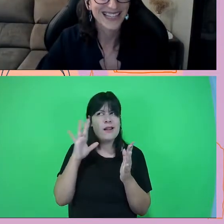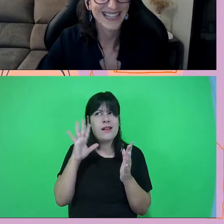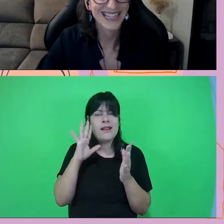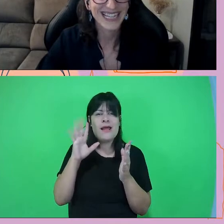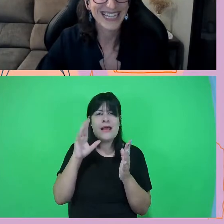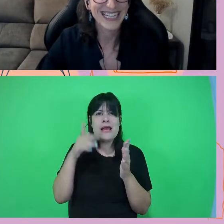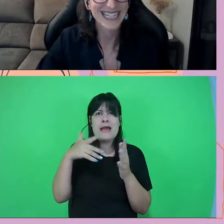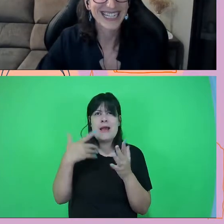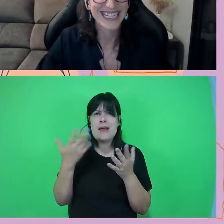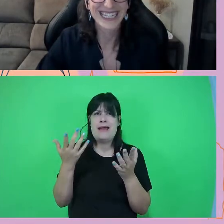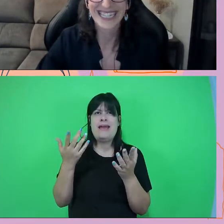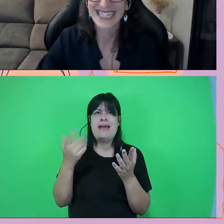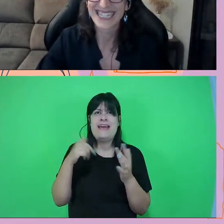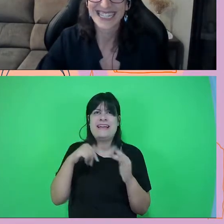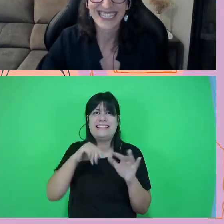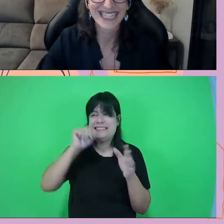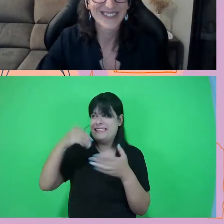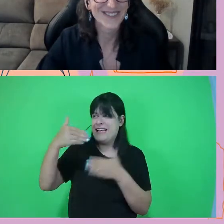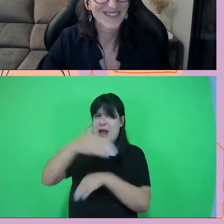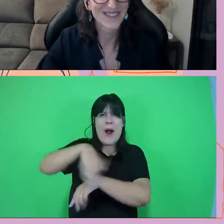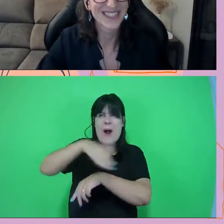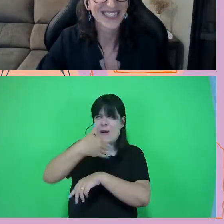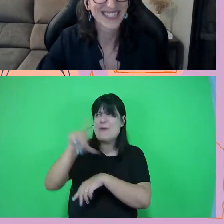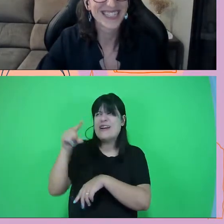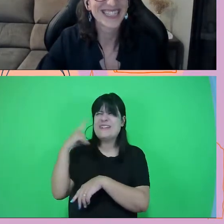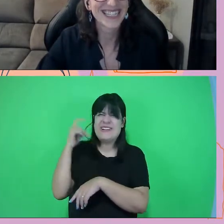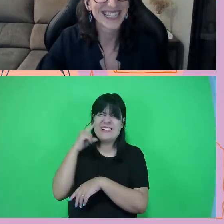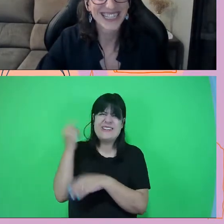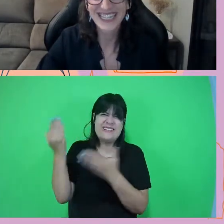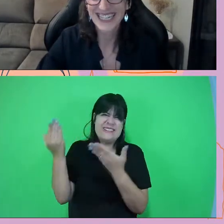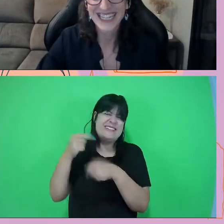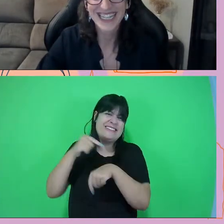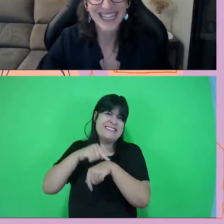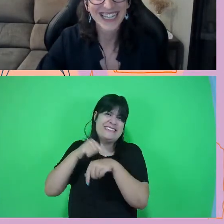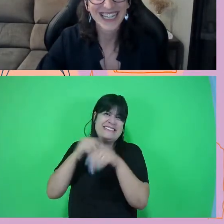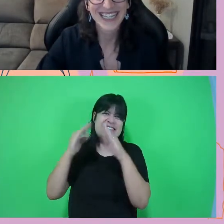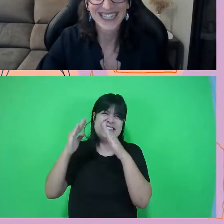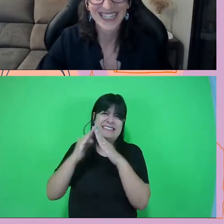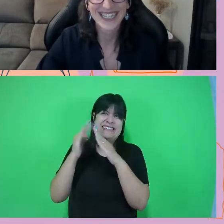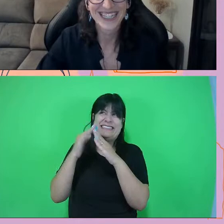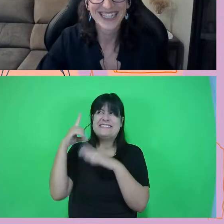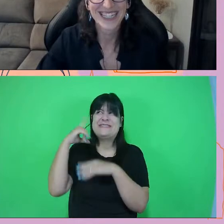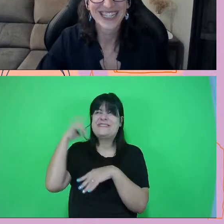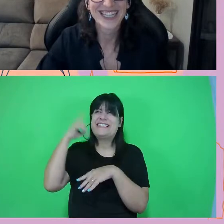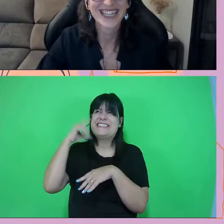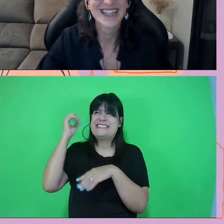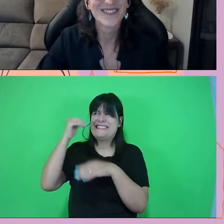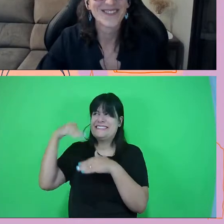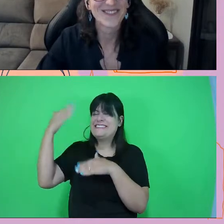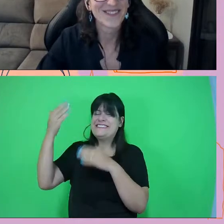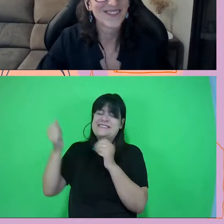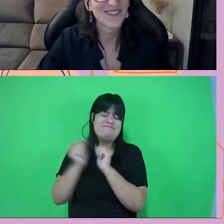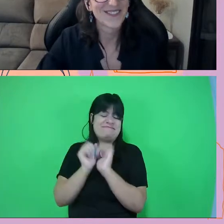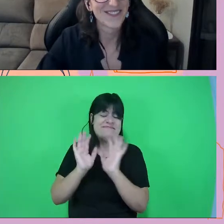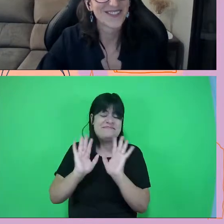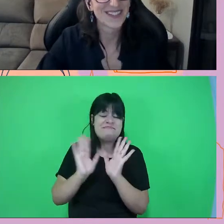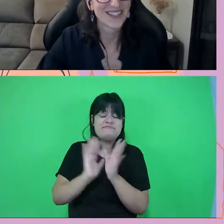horário é super movimentado, acho que é isso, né? De casa vem o som da casa junto. É...